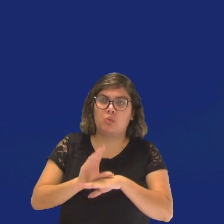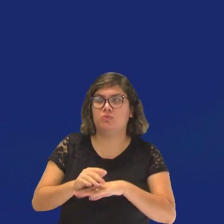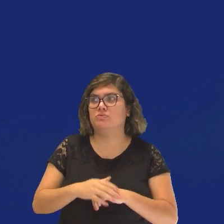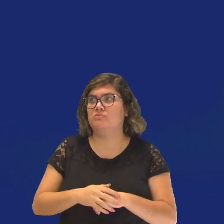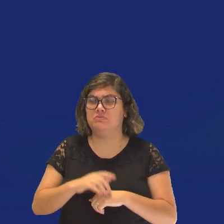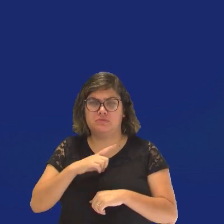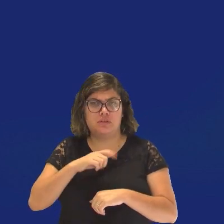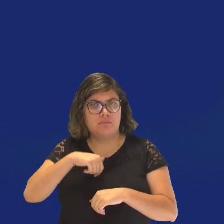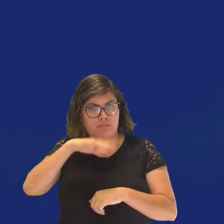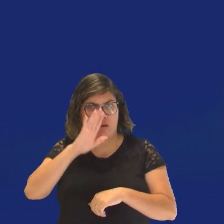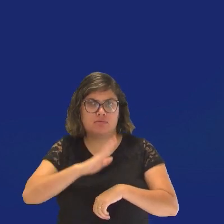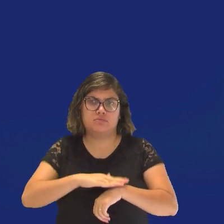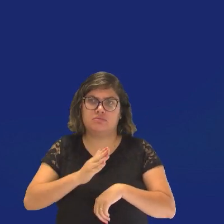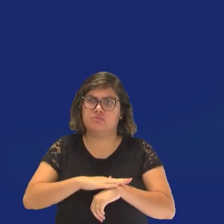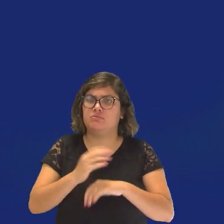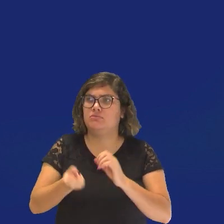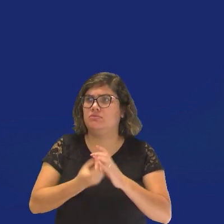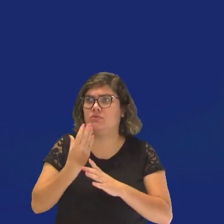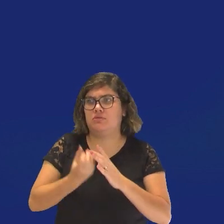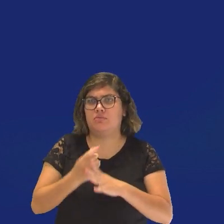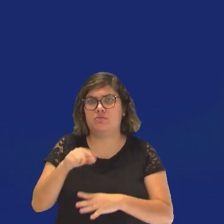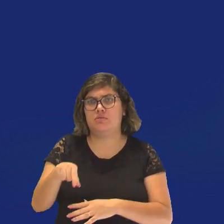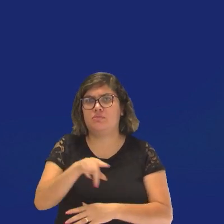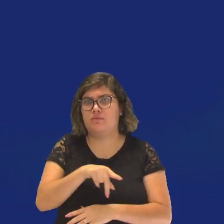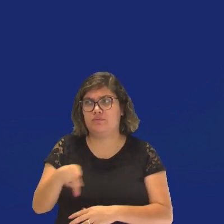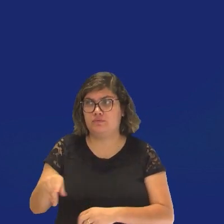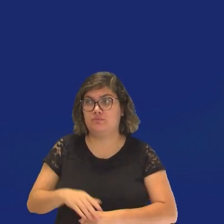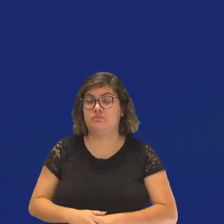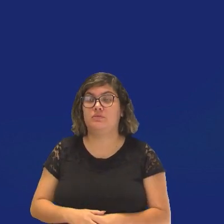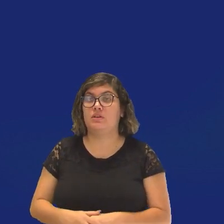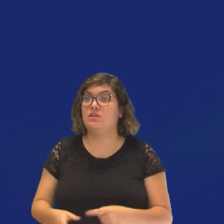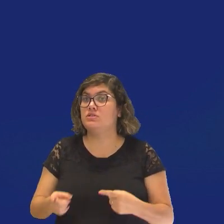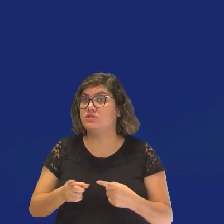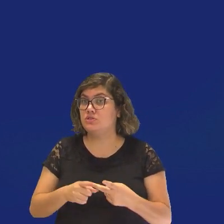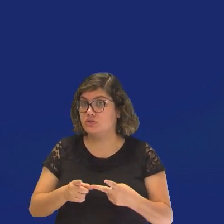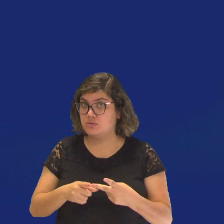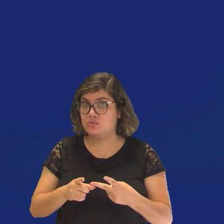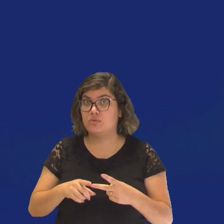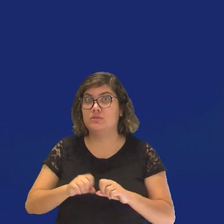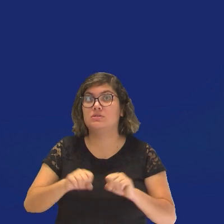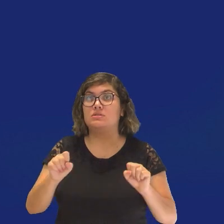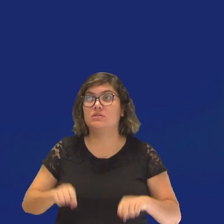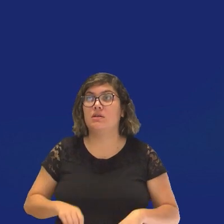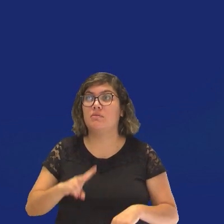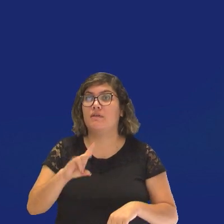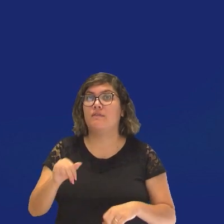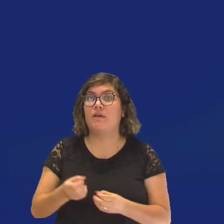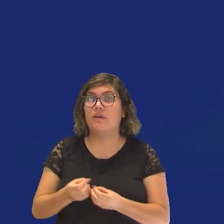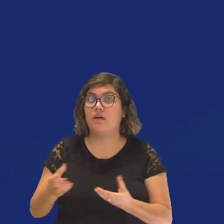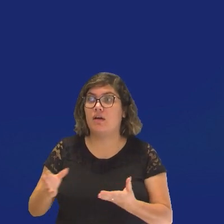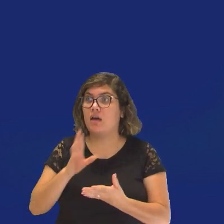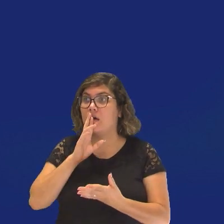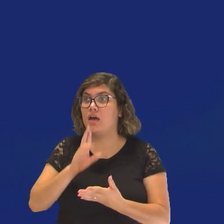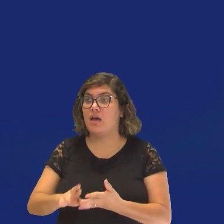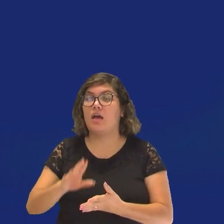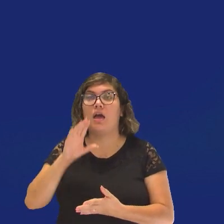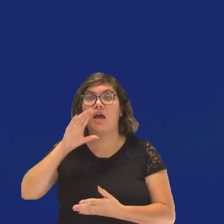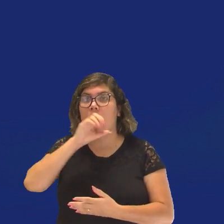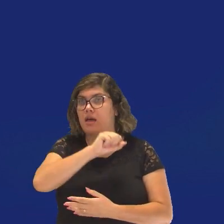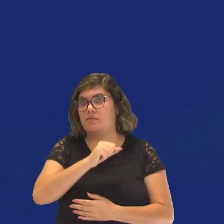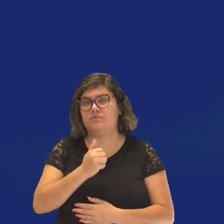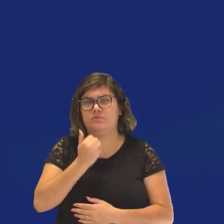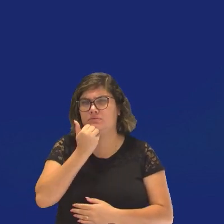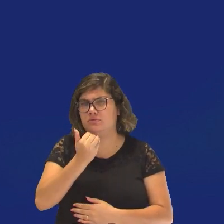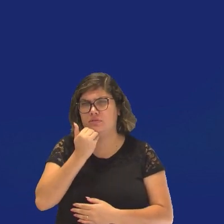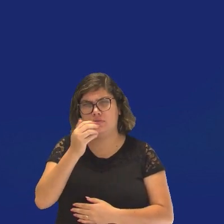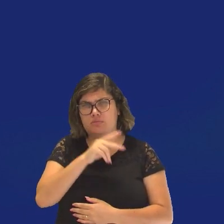mais produtivo para o docente. Em segundo lugar, o sistema vai oferecer uma devolutiva rápida. Não adianta o aluno